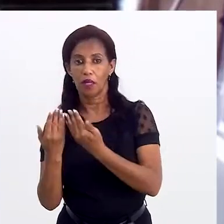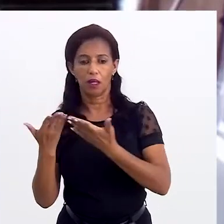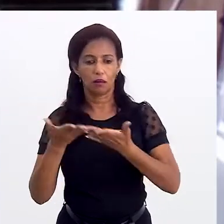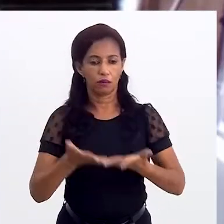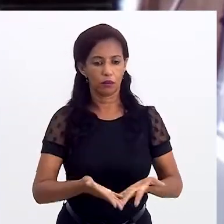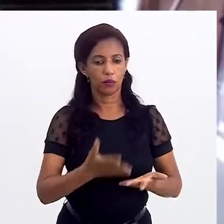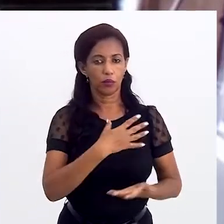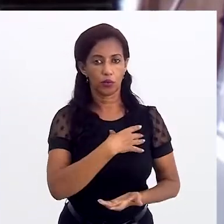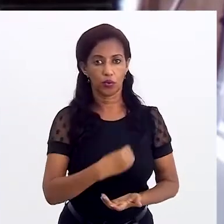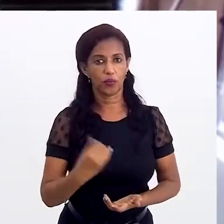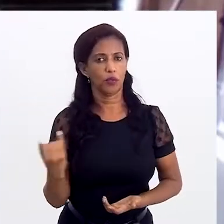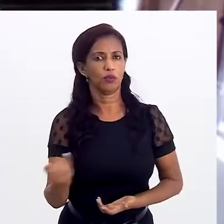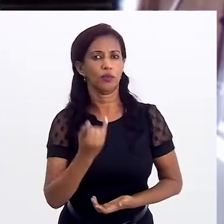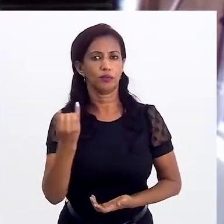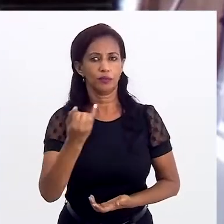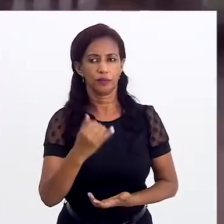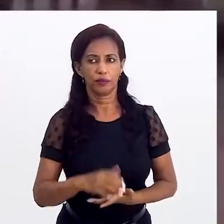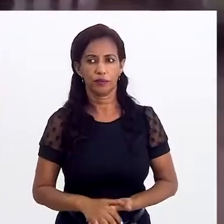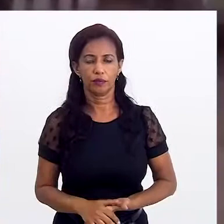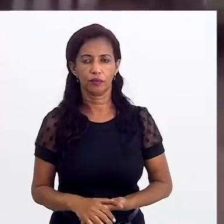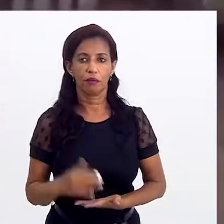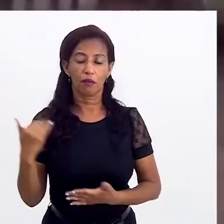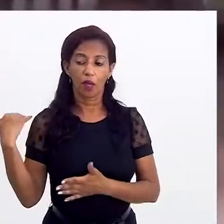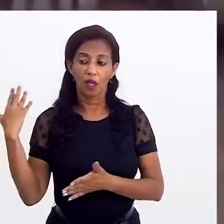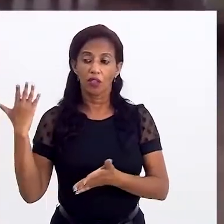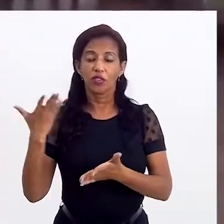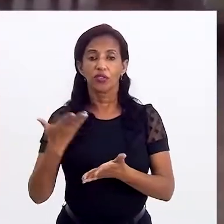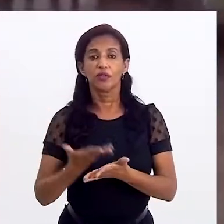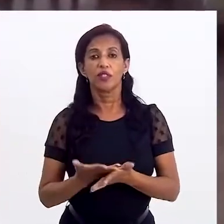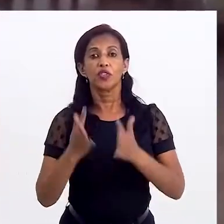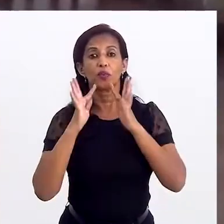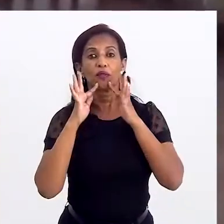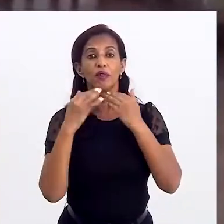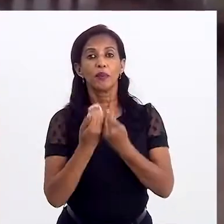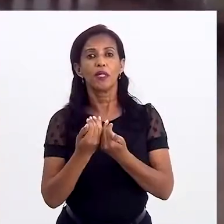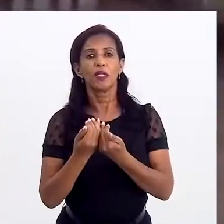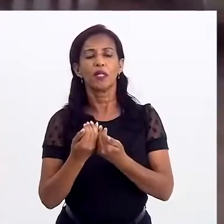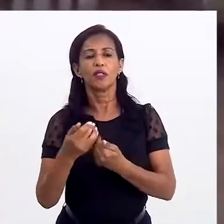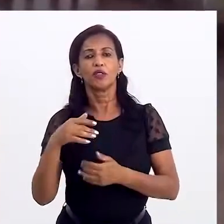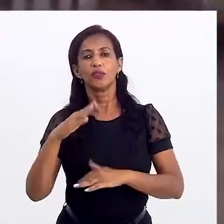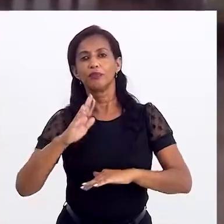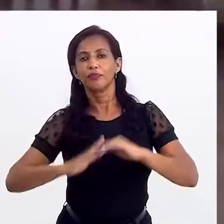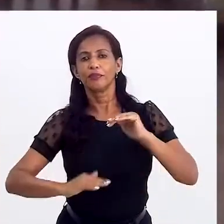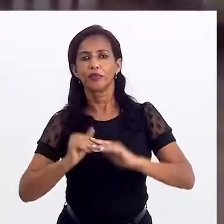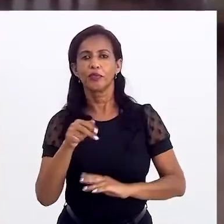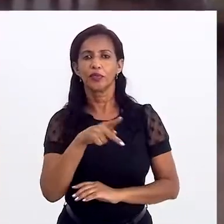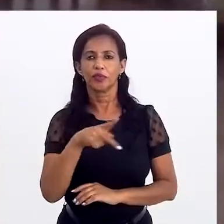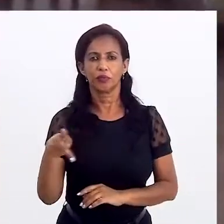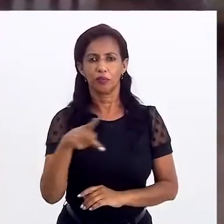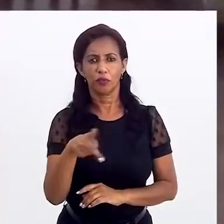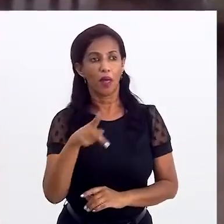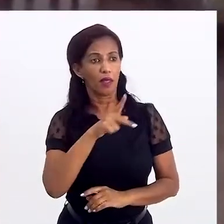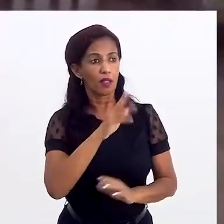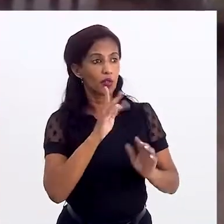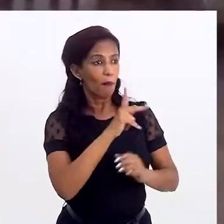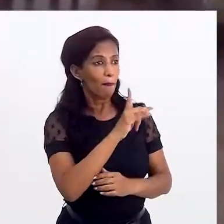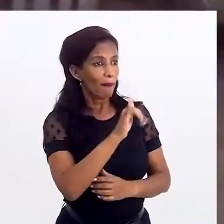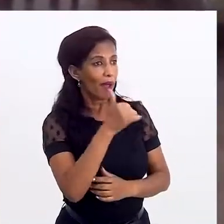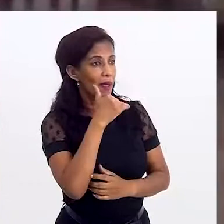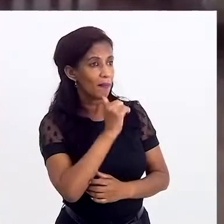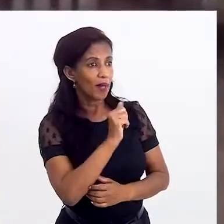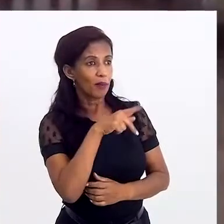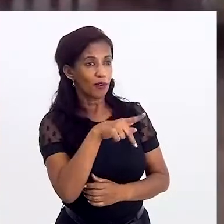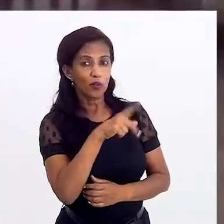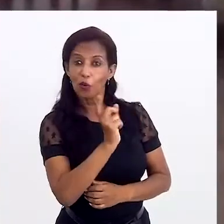os filhos, né, de importância. A gente vem de uma família de educadores. Tá? Não só pai e mãe